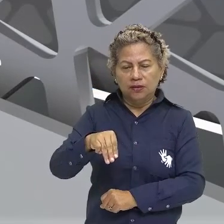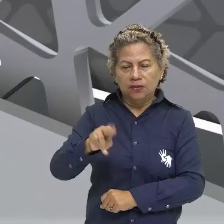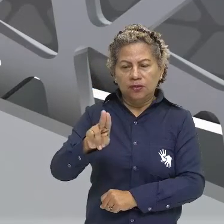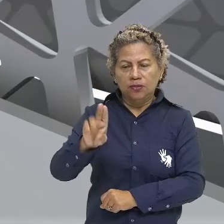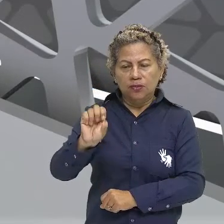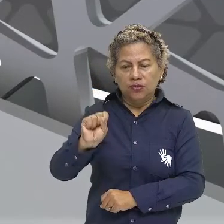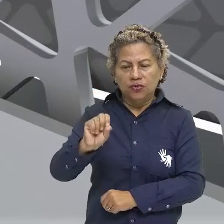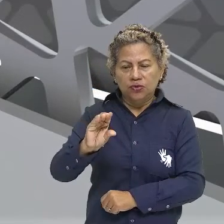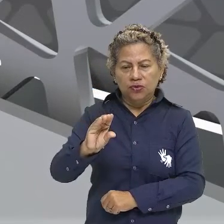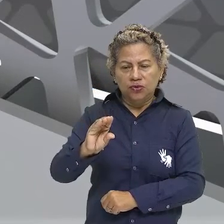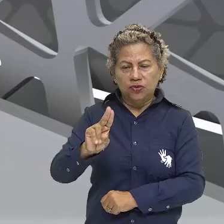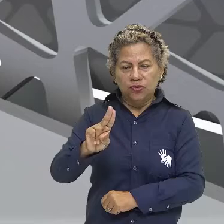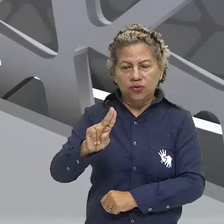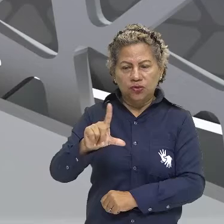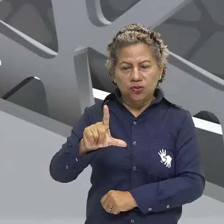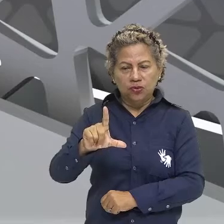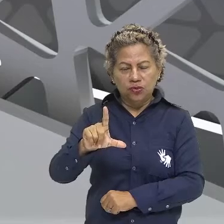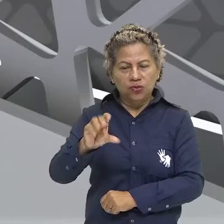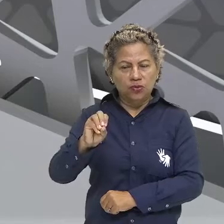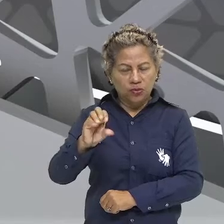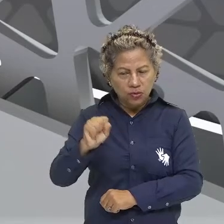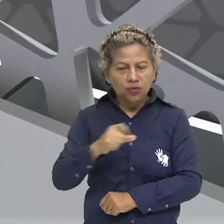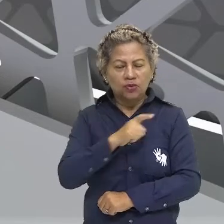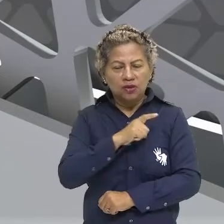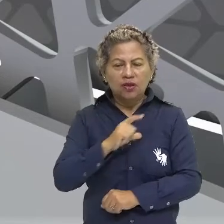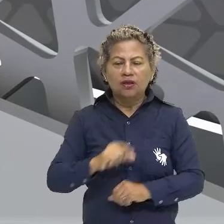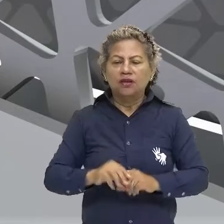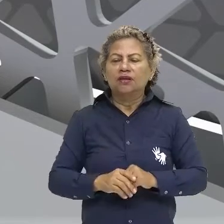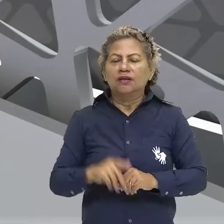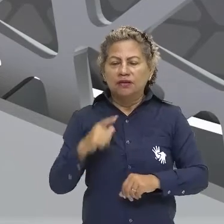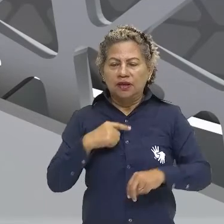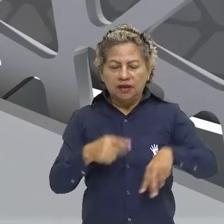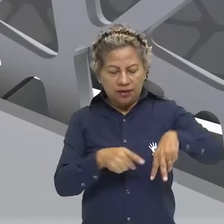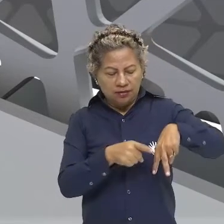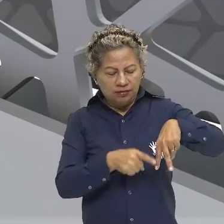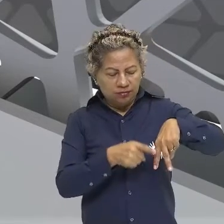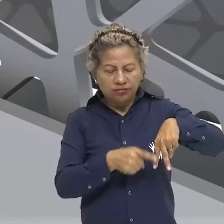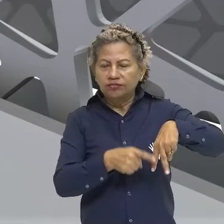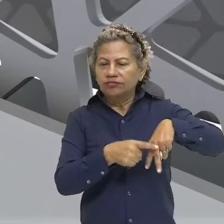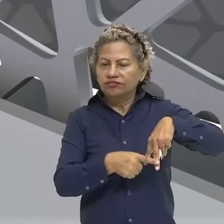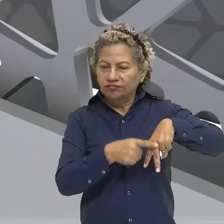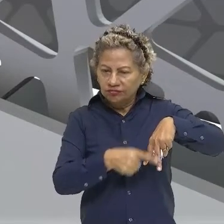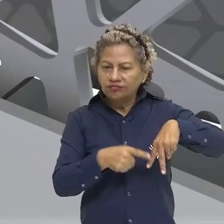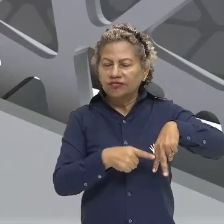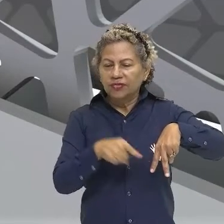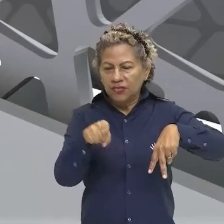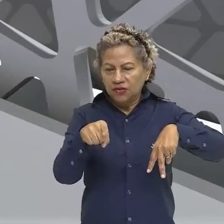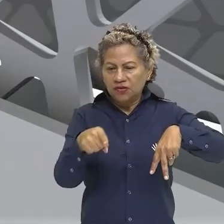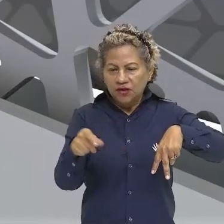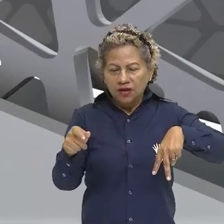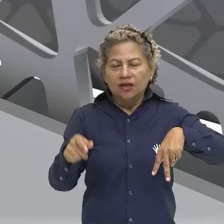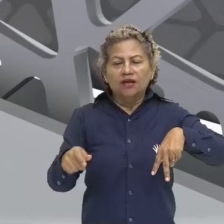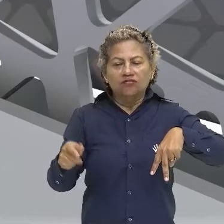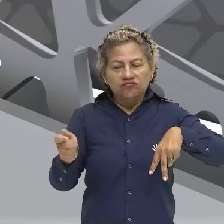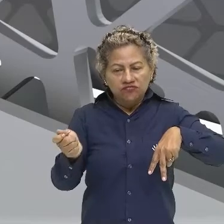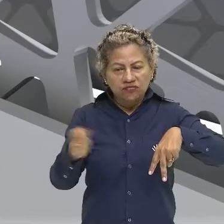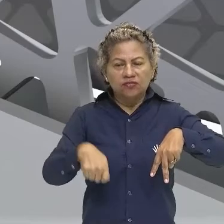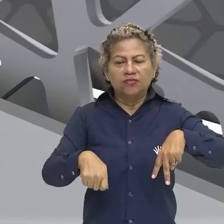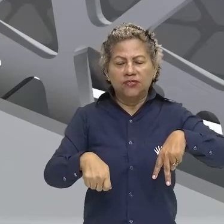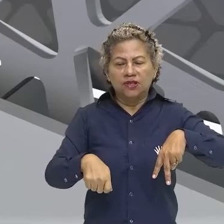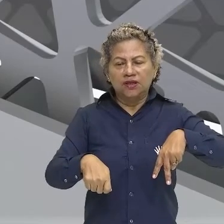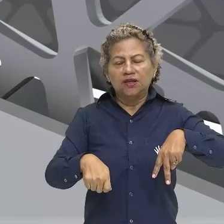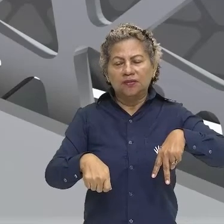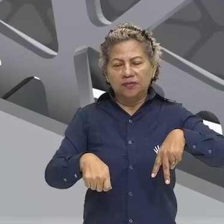estão ali contraindo e relaxando ao mesmo tempo, de forma bem sucinta, para que você consiga se manter em pé,